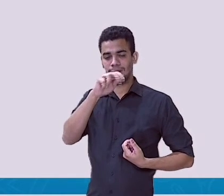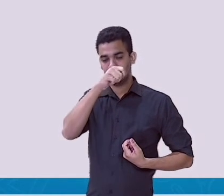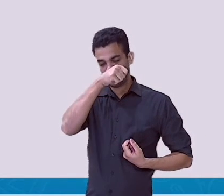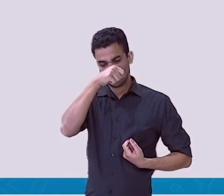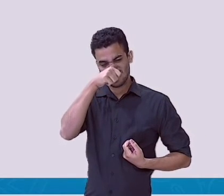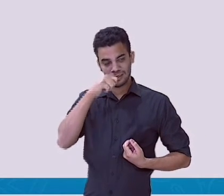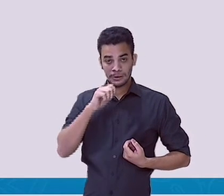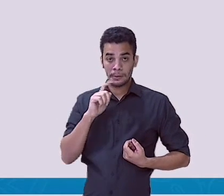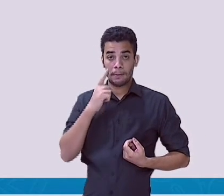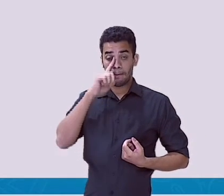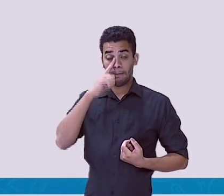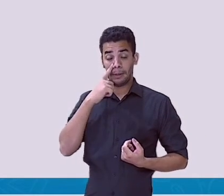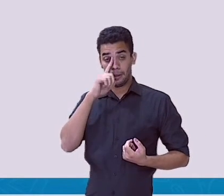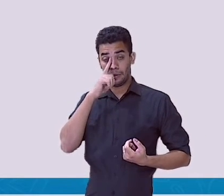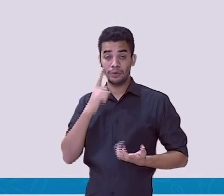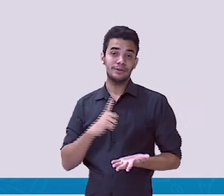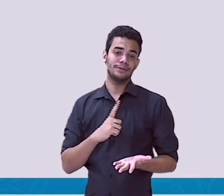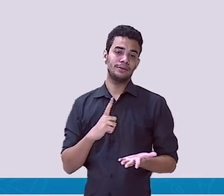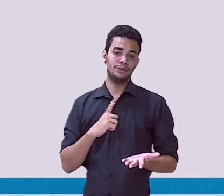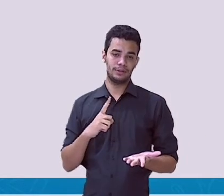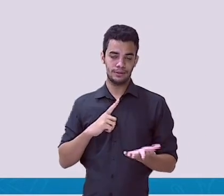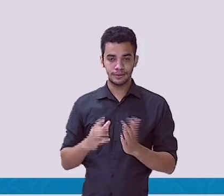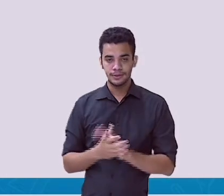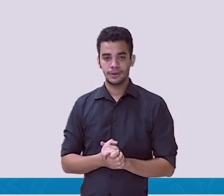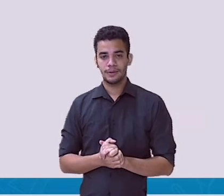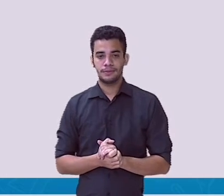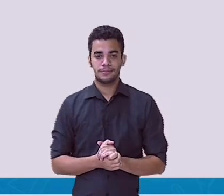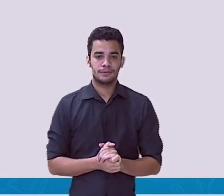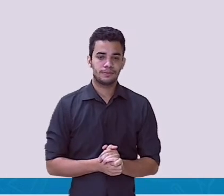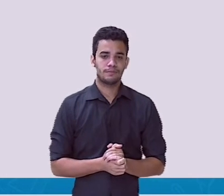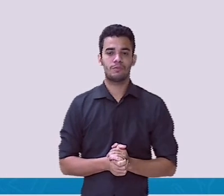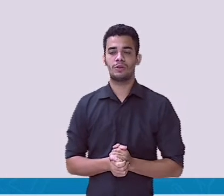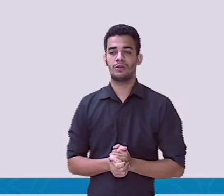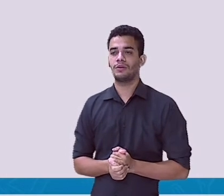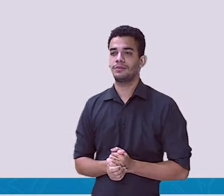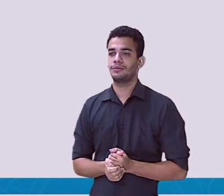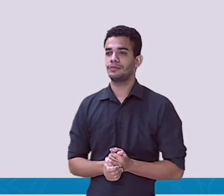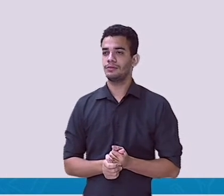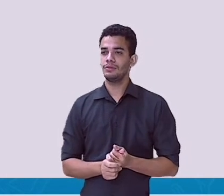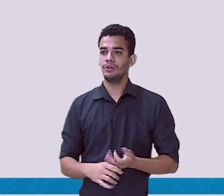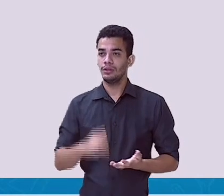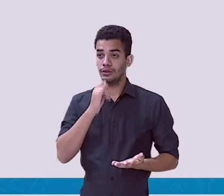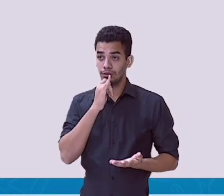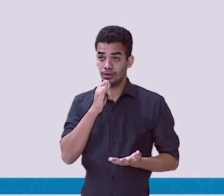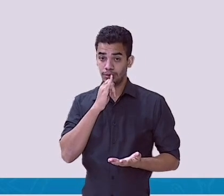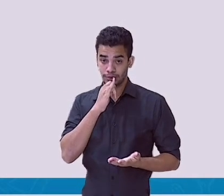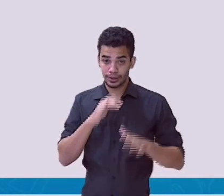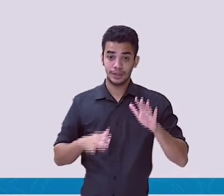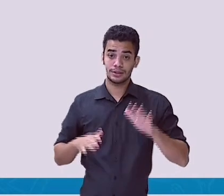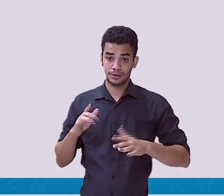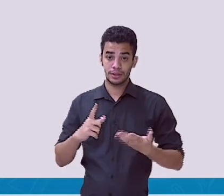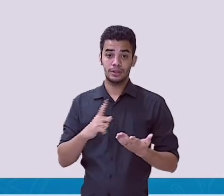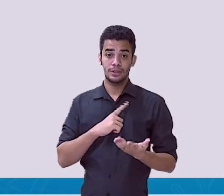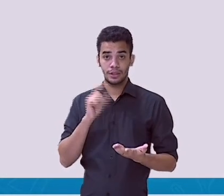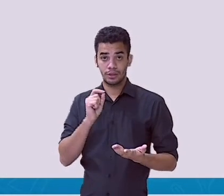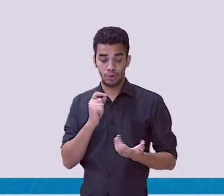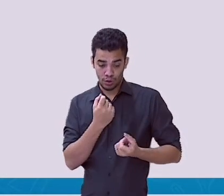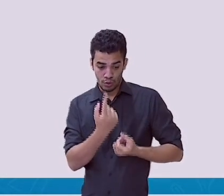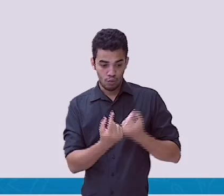mortas, células que vão sendo quebradas ao longo, né, do nosso trato mesmo. E aí